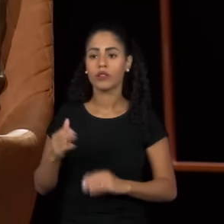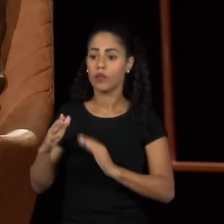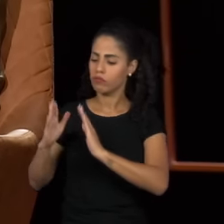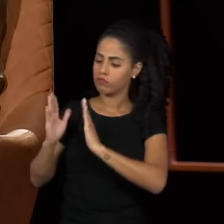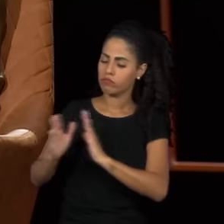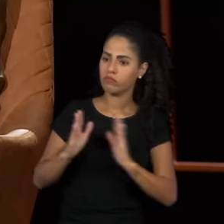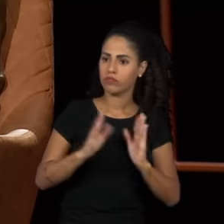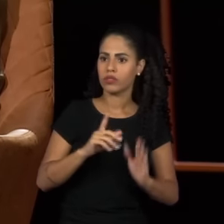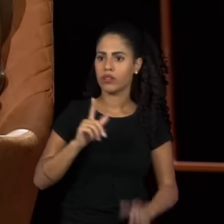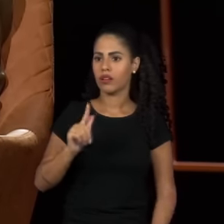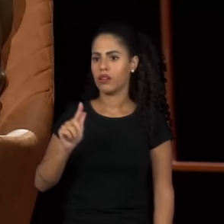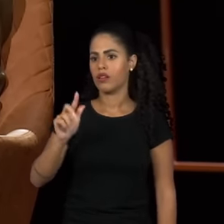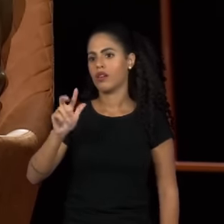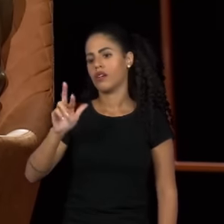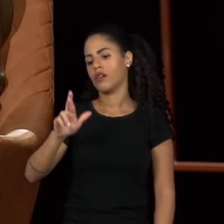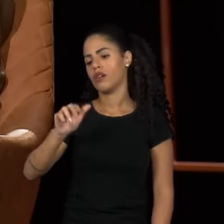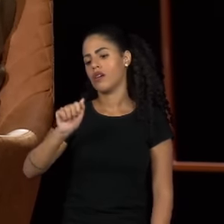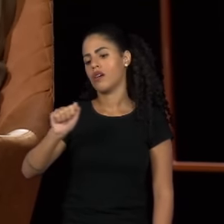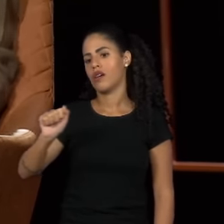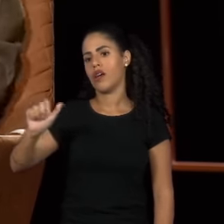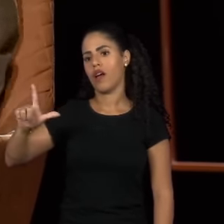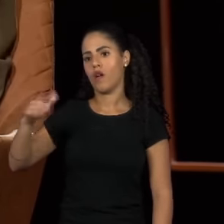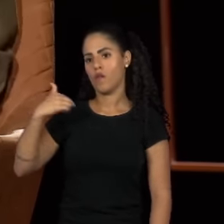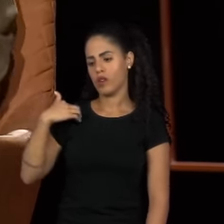processo do Graal, quando ele me chamou,